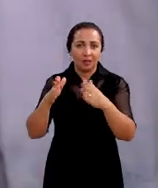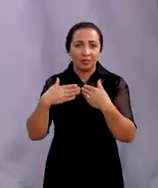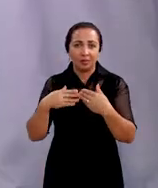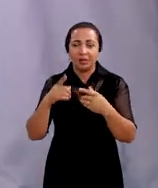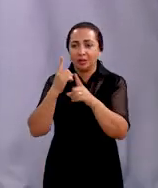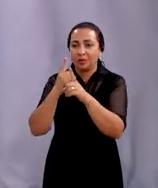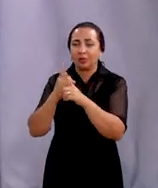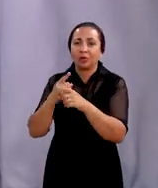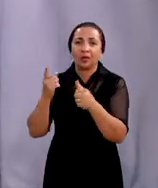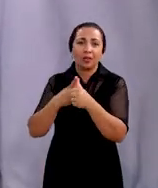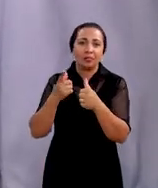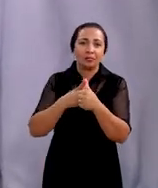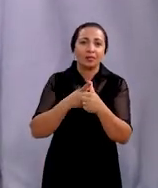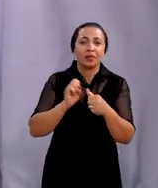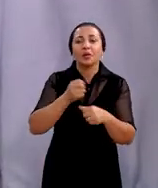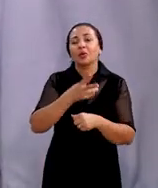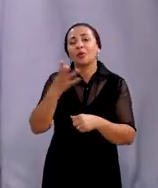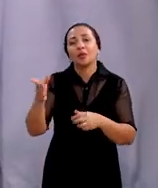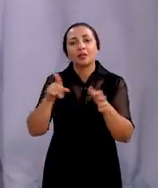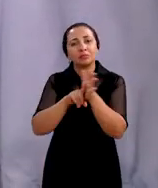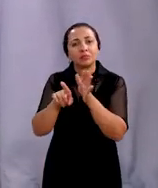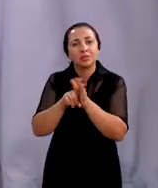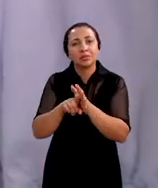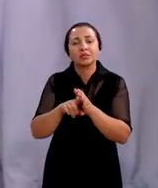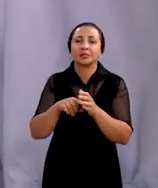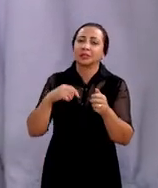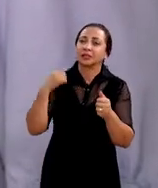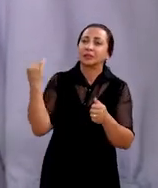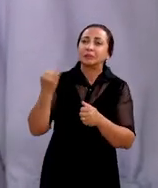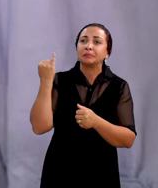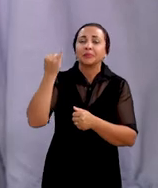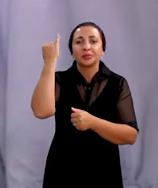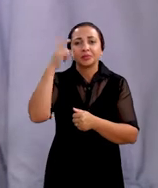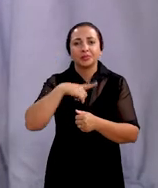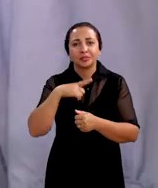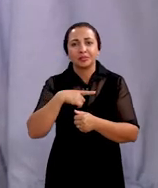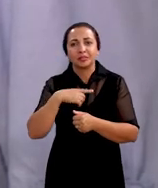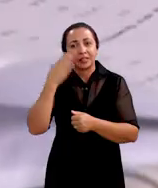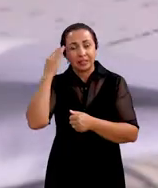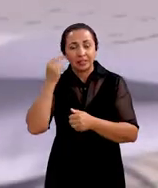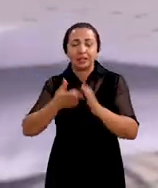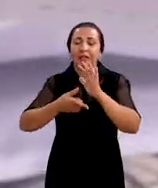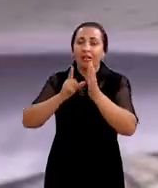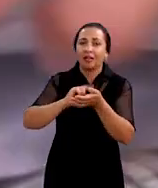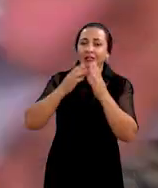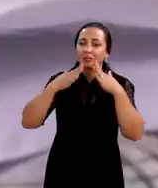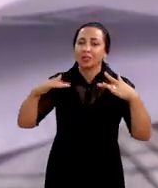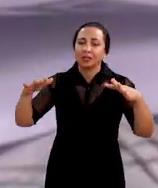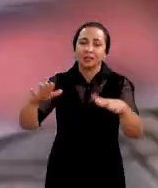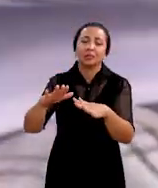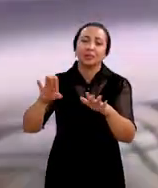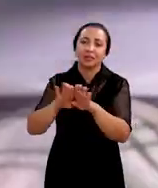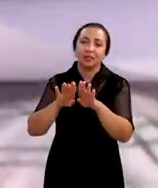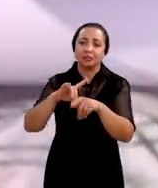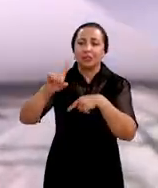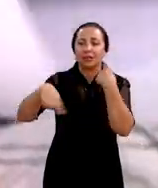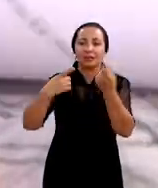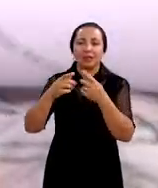demandas que nós identificamos na primeira fase e quais eram as perguntas principais, né, considerando antes da pandemia e